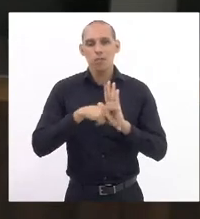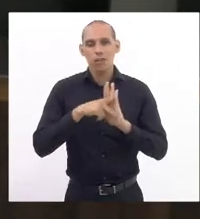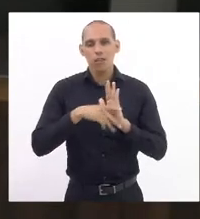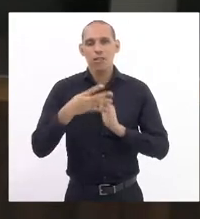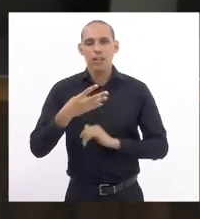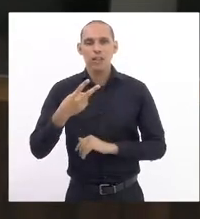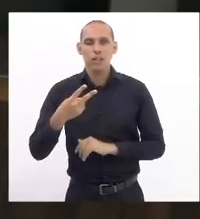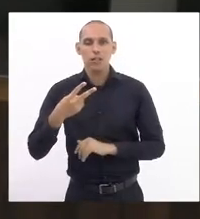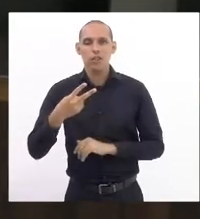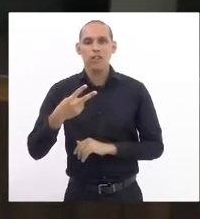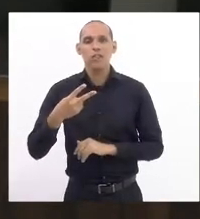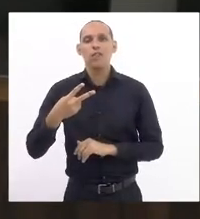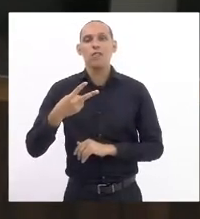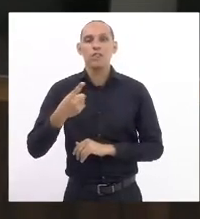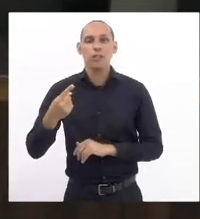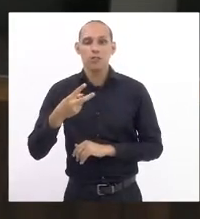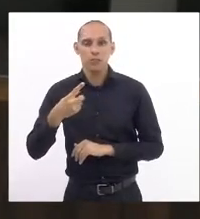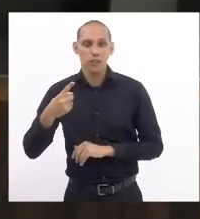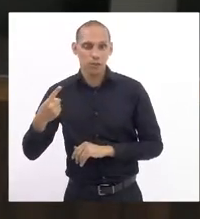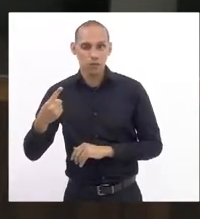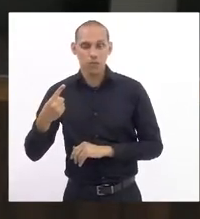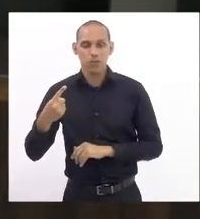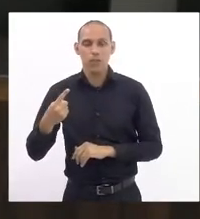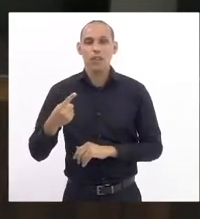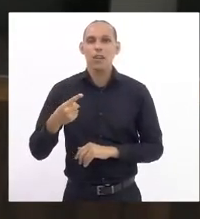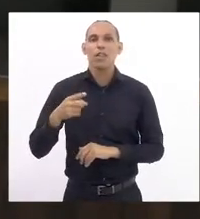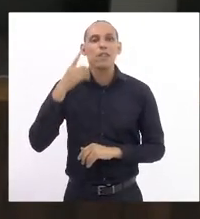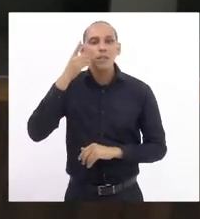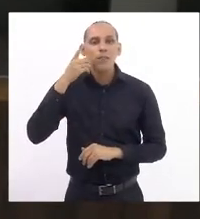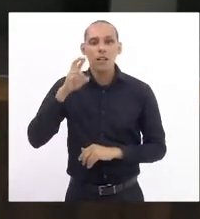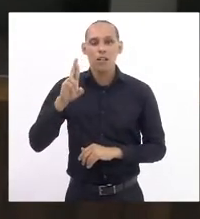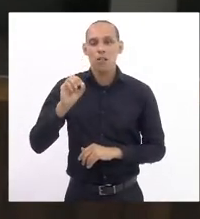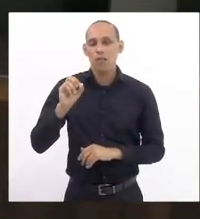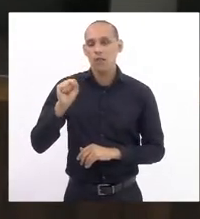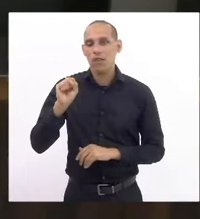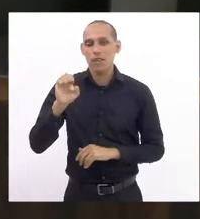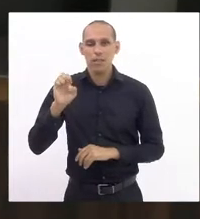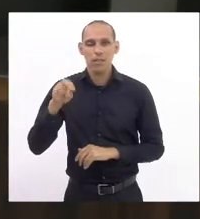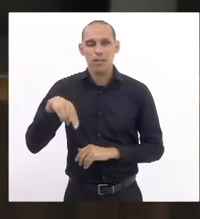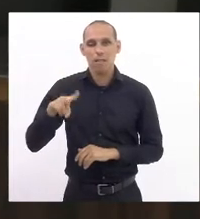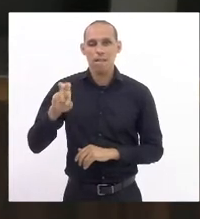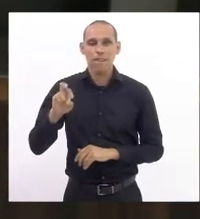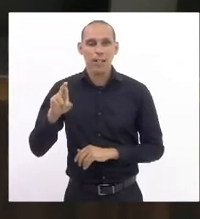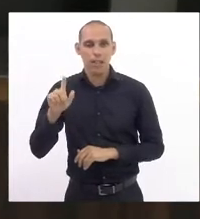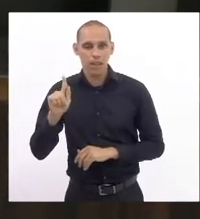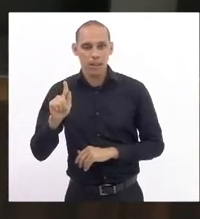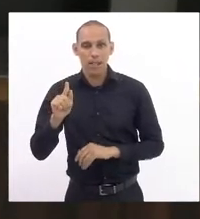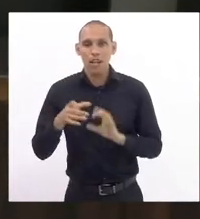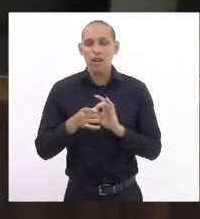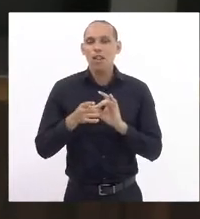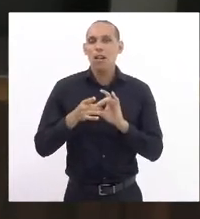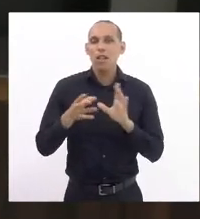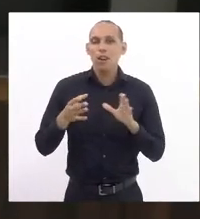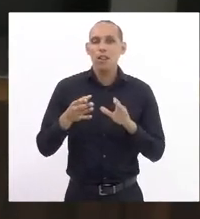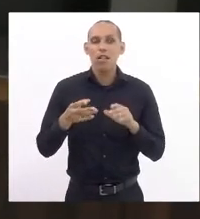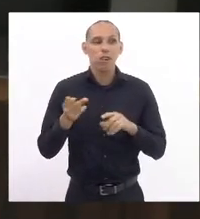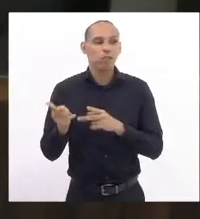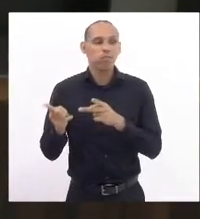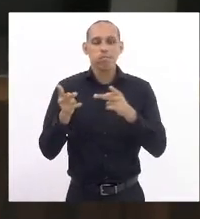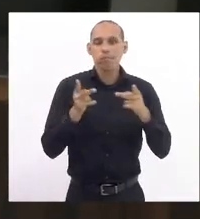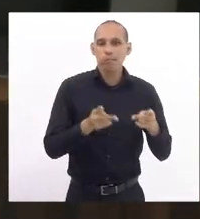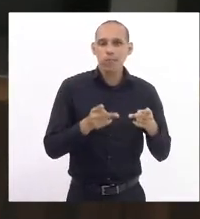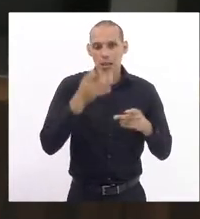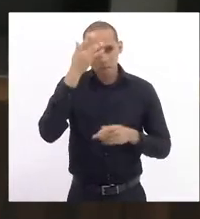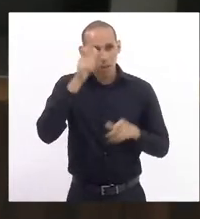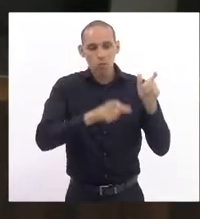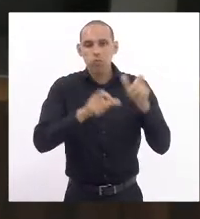4221 de 21, de autoria do deputado Rosenberg Reis, que dispõe sobre a autorização da visitação aos pacientes infectados com Covid-19